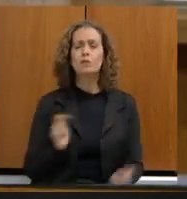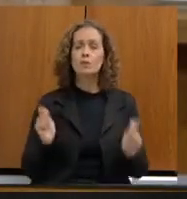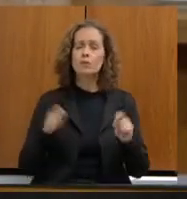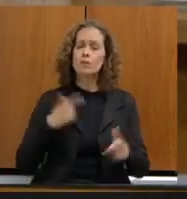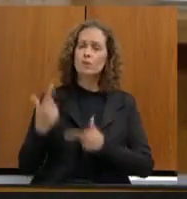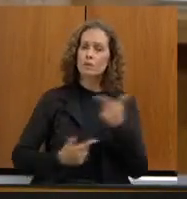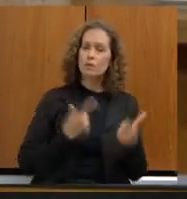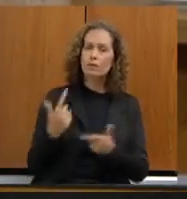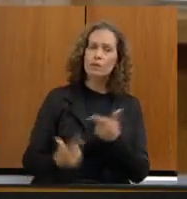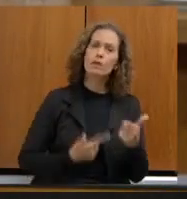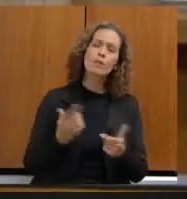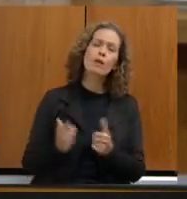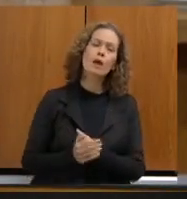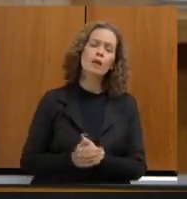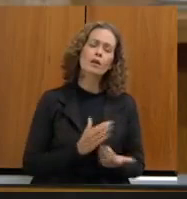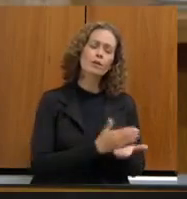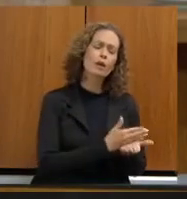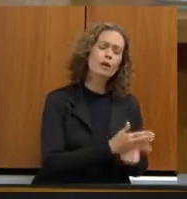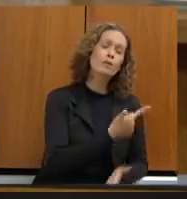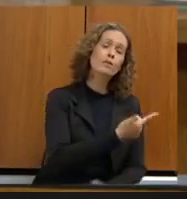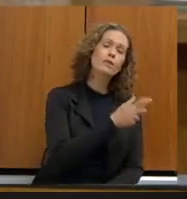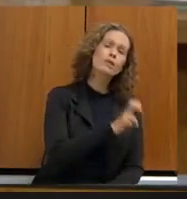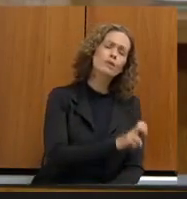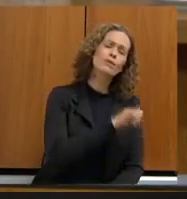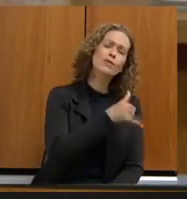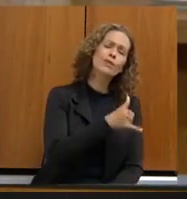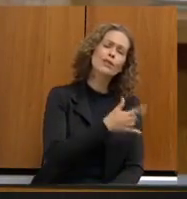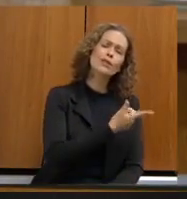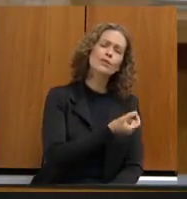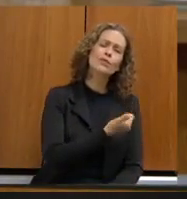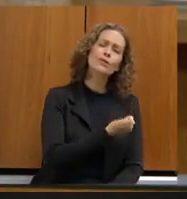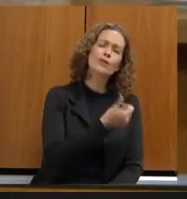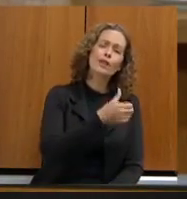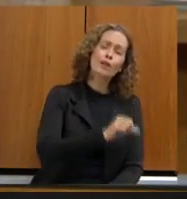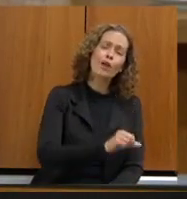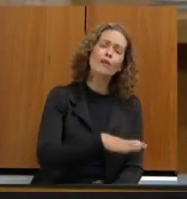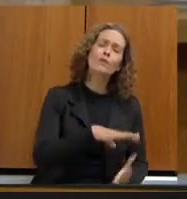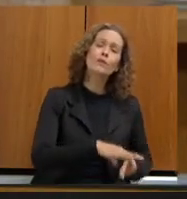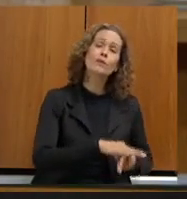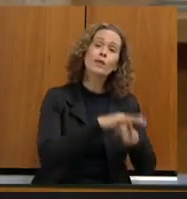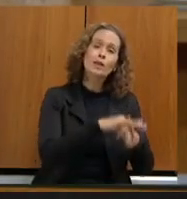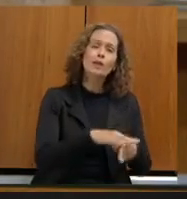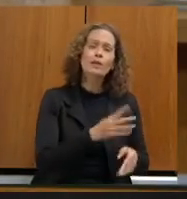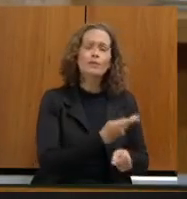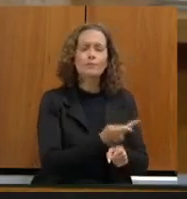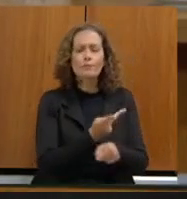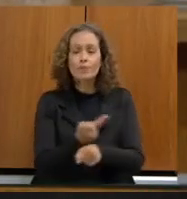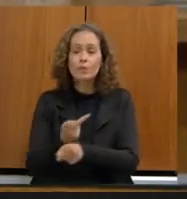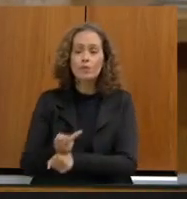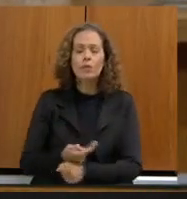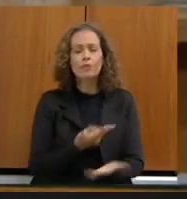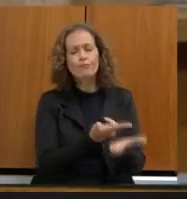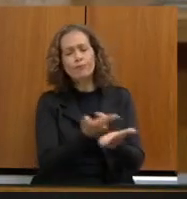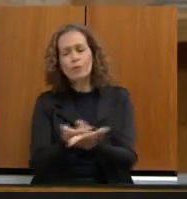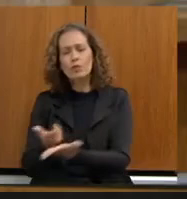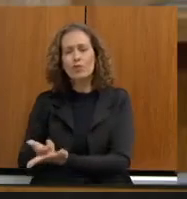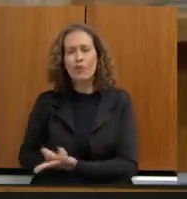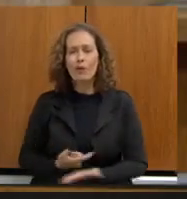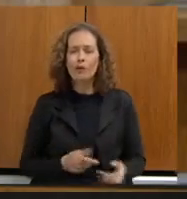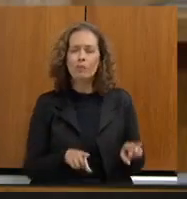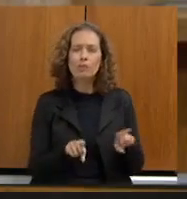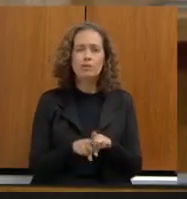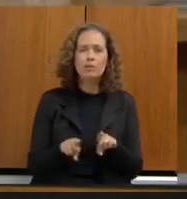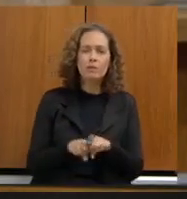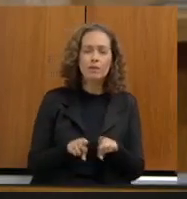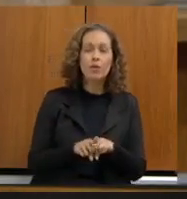desde aquele 25 de janeiro de 2019 liderando as buscas o Fernando essa aqui é a maior operação